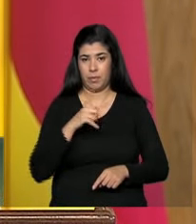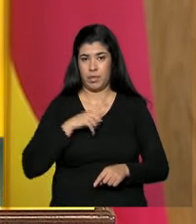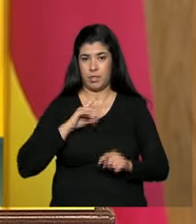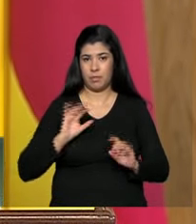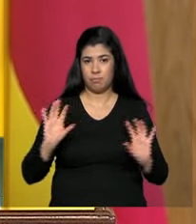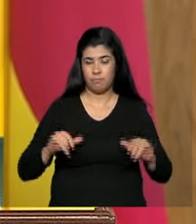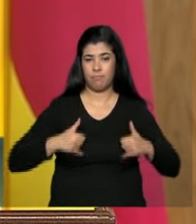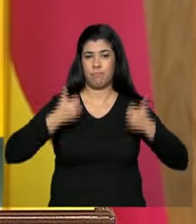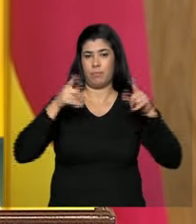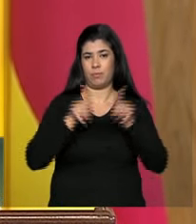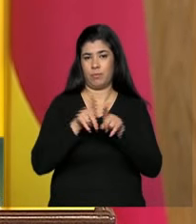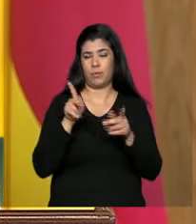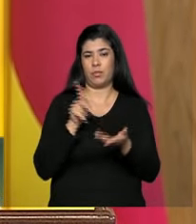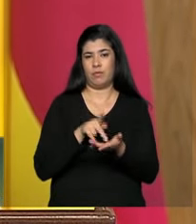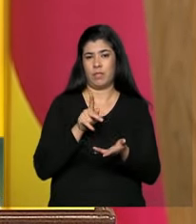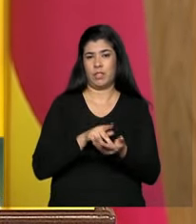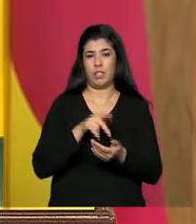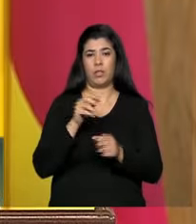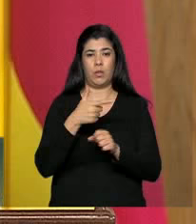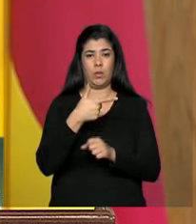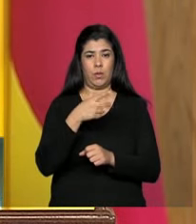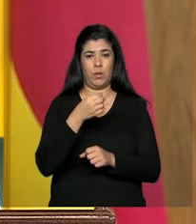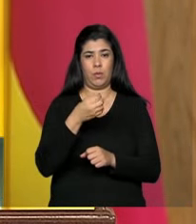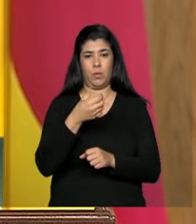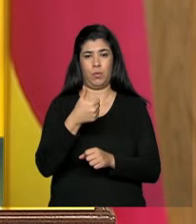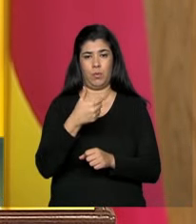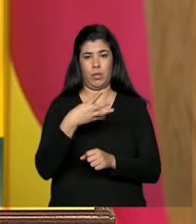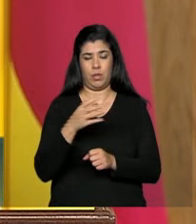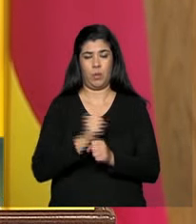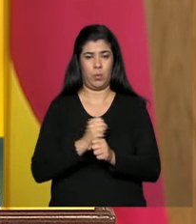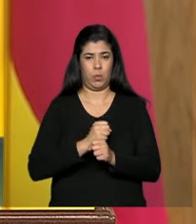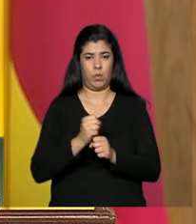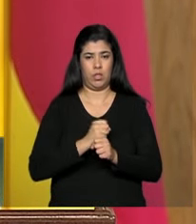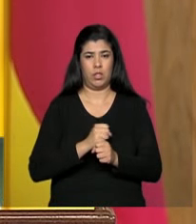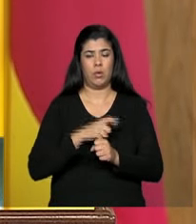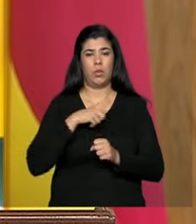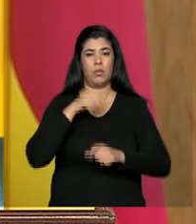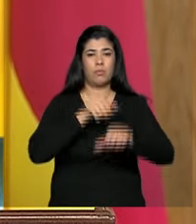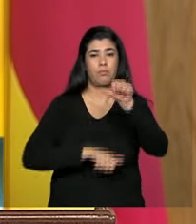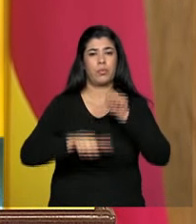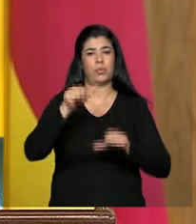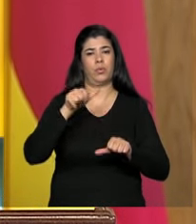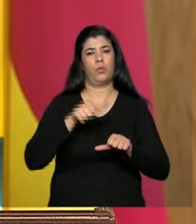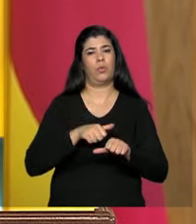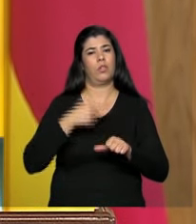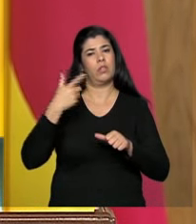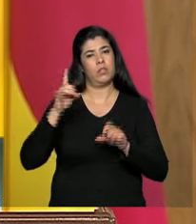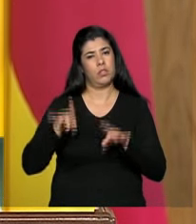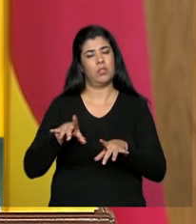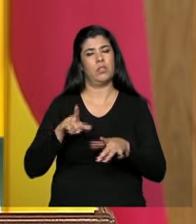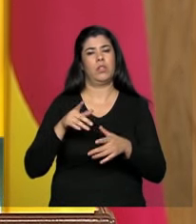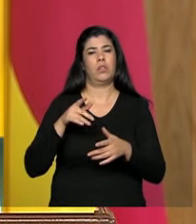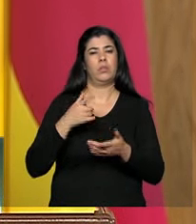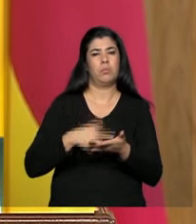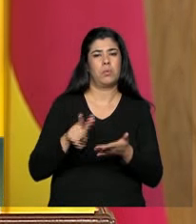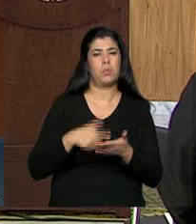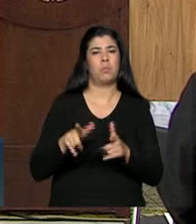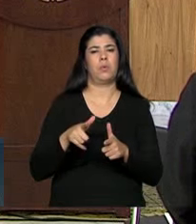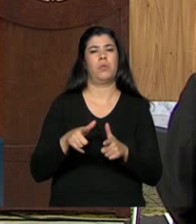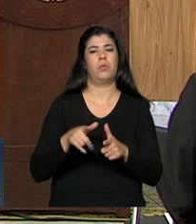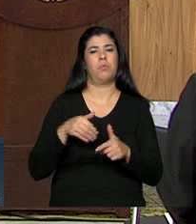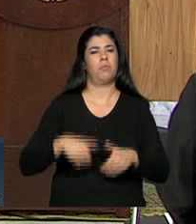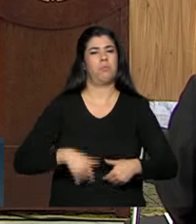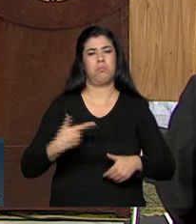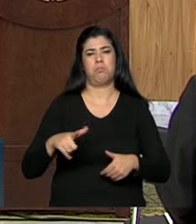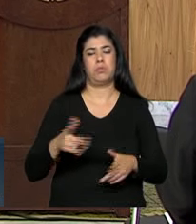em 2014 do mapa da fome mundial. Finalmente, a Alemanha é importante interlocutora